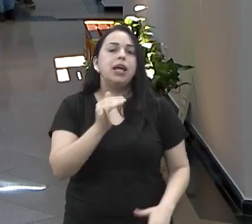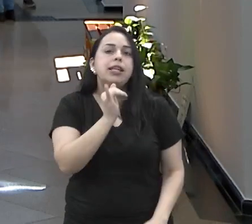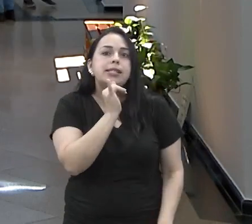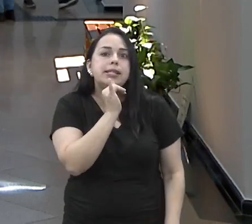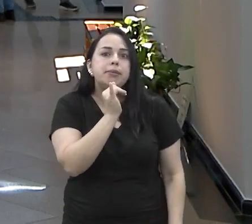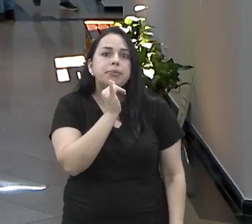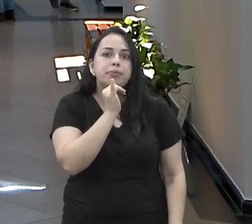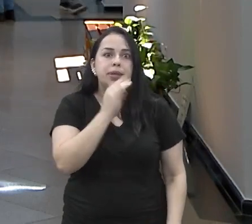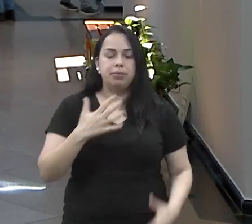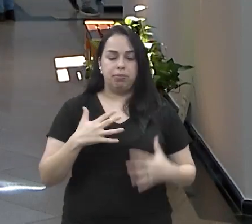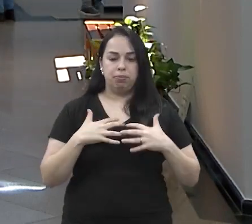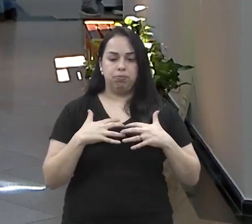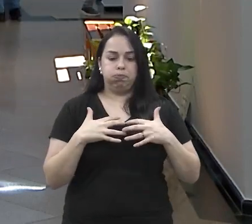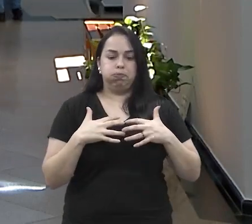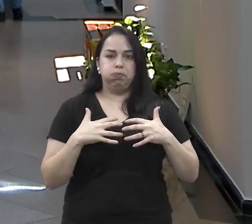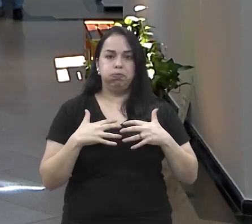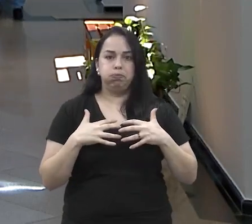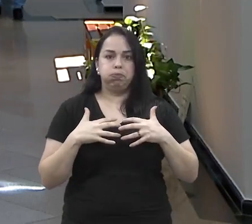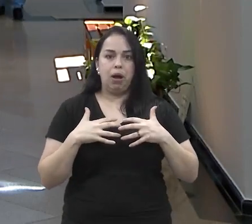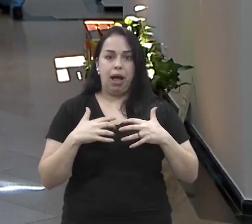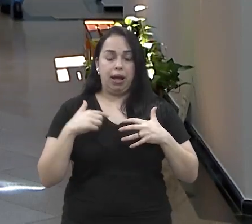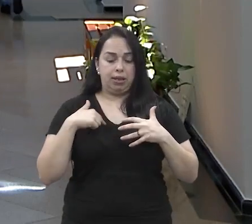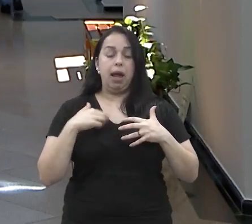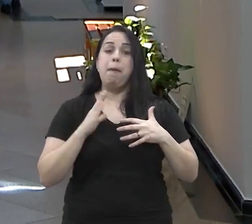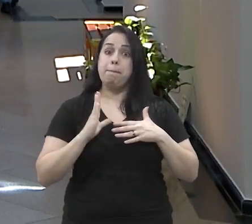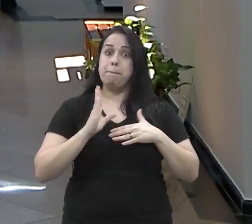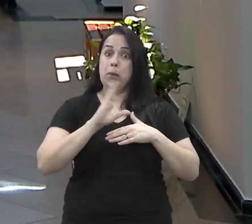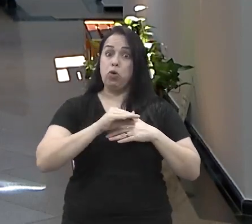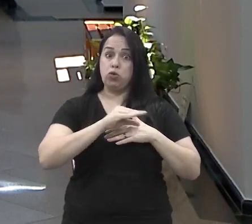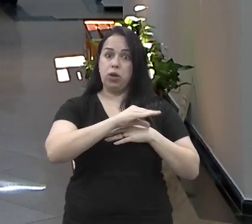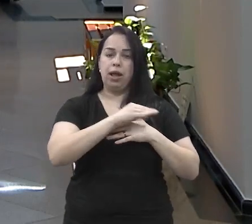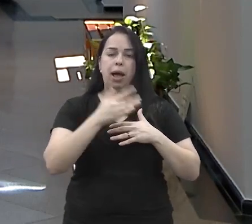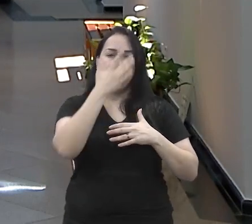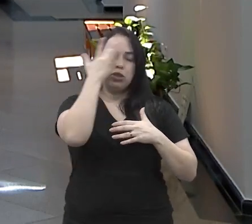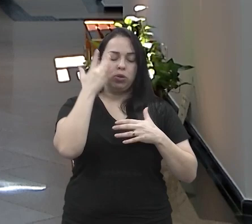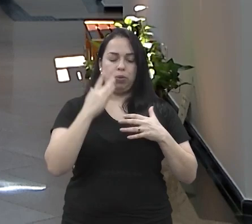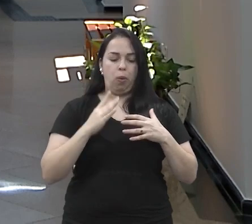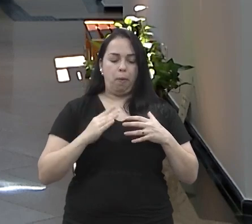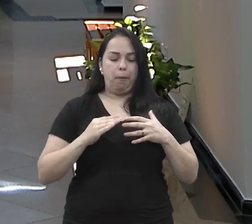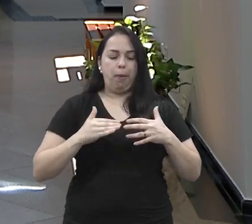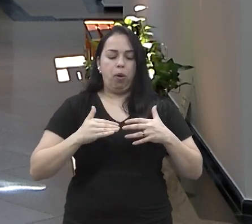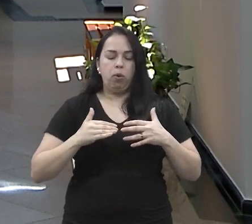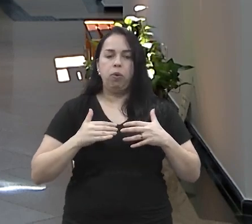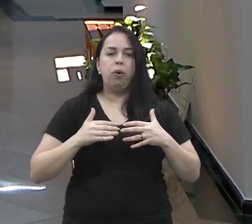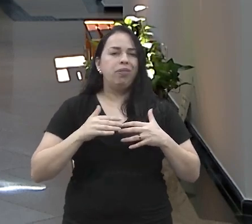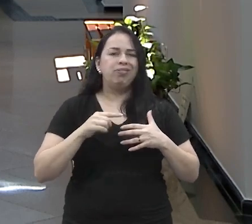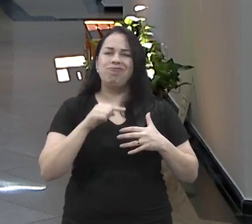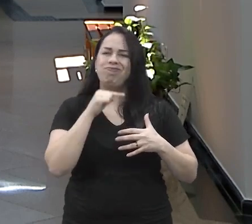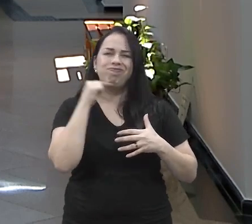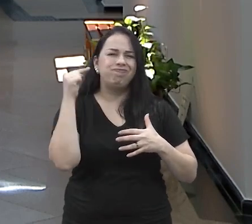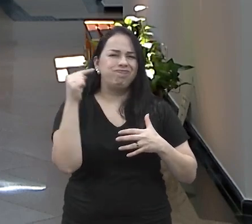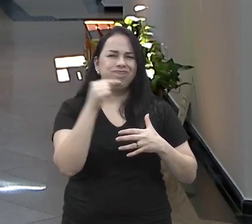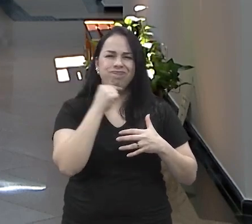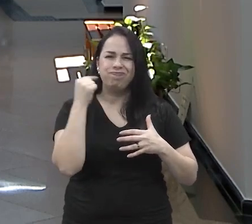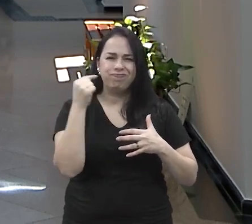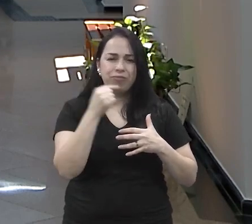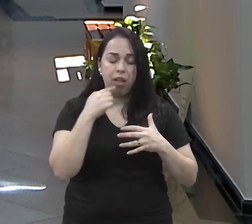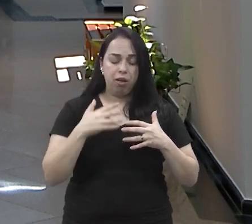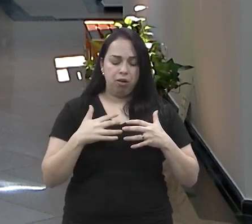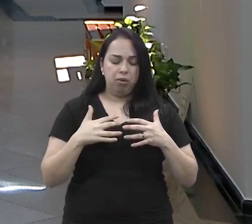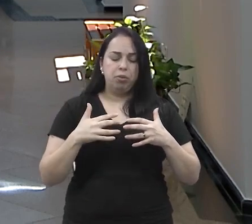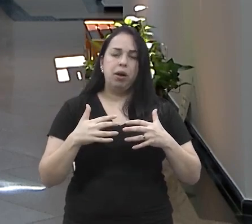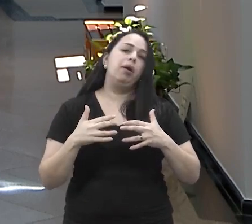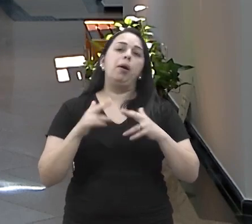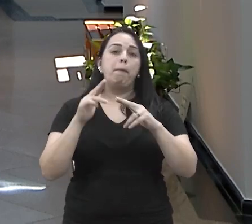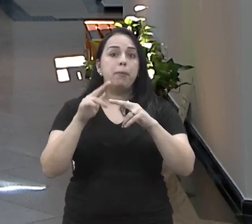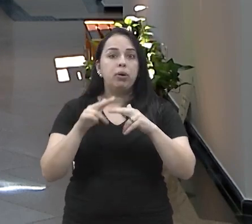enfraquecimento muscular. Então, por exemplo, a caixa torácica nossa ela é formada de músculo e a pessoa perde a coordenação